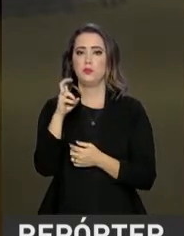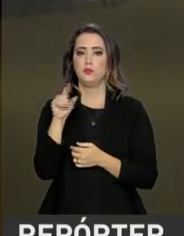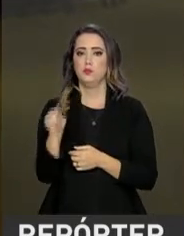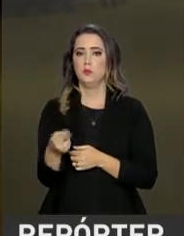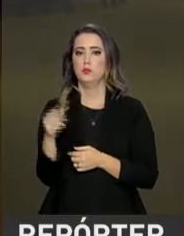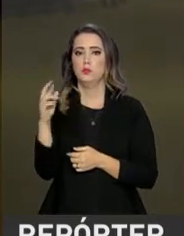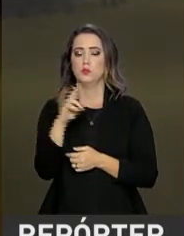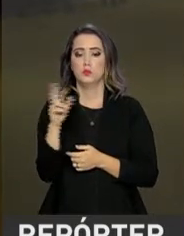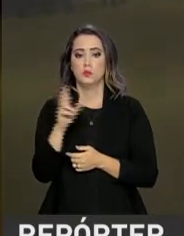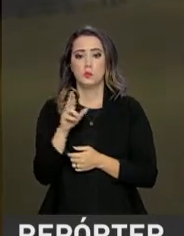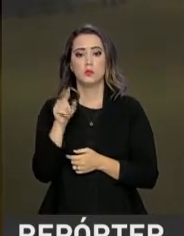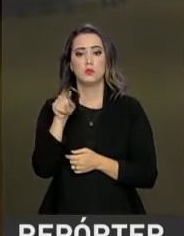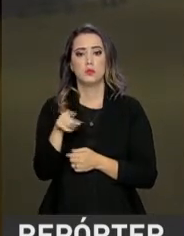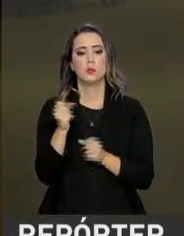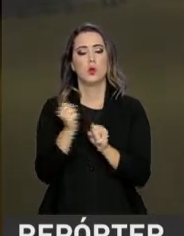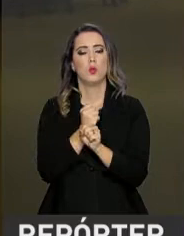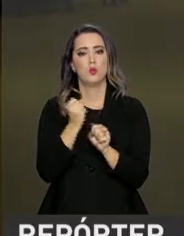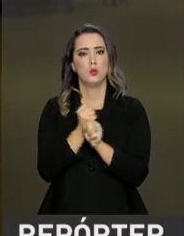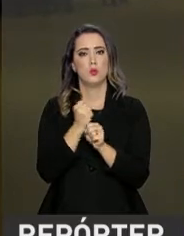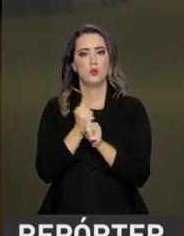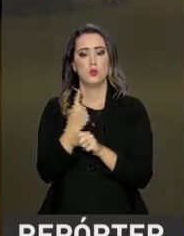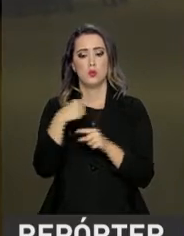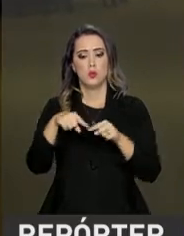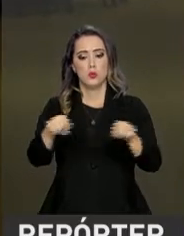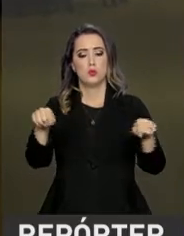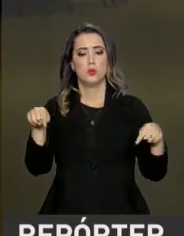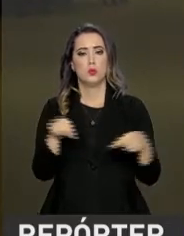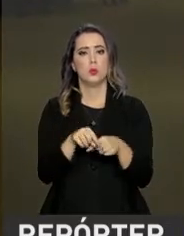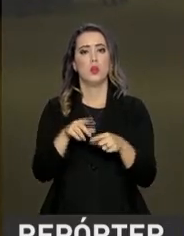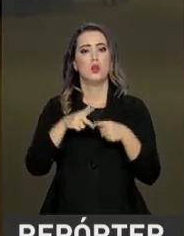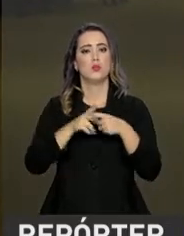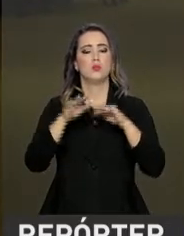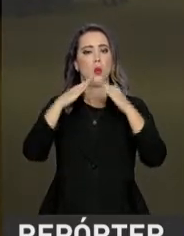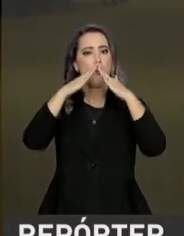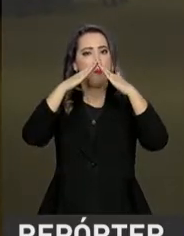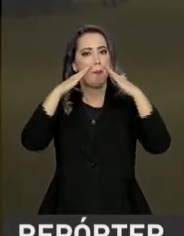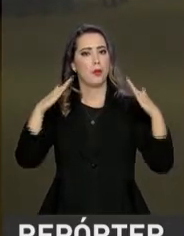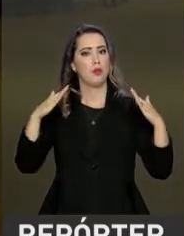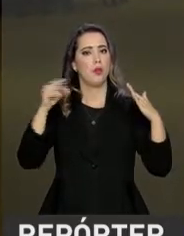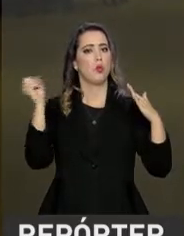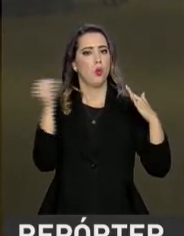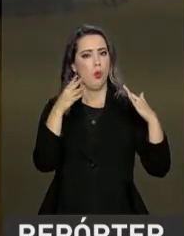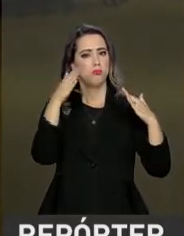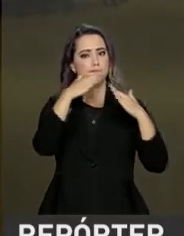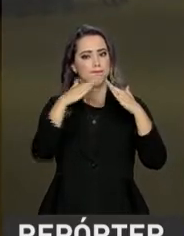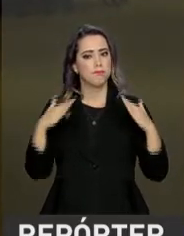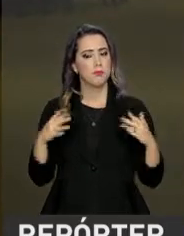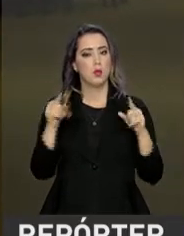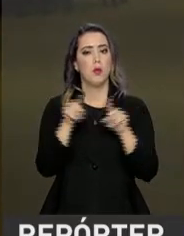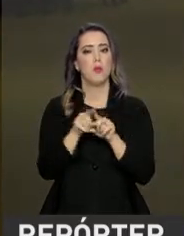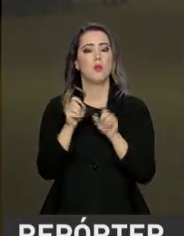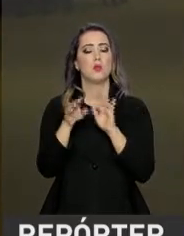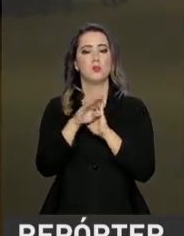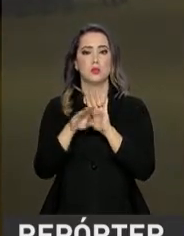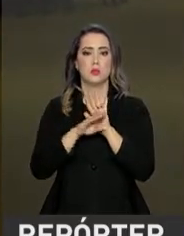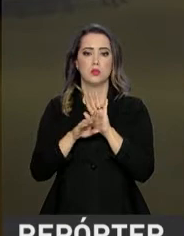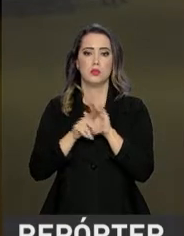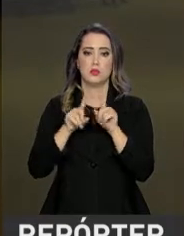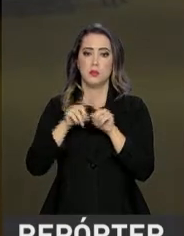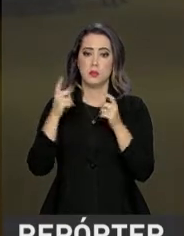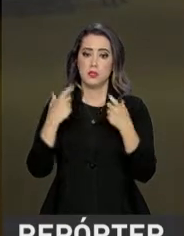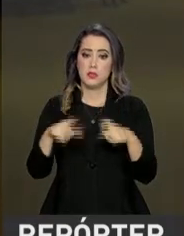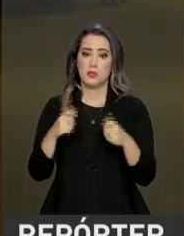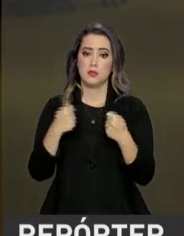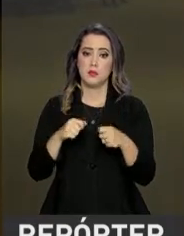mil reais serviços como a construção de um quarto a reforma de telhados podem ser realizadas meio do programa desde que a casa esteja uma